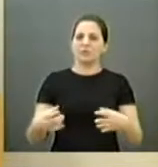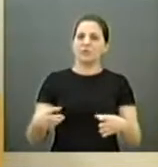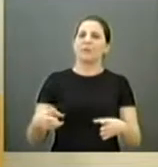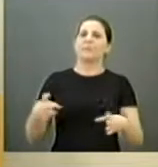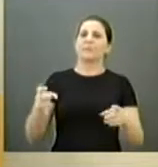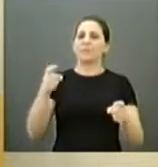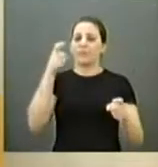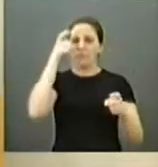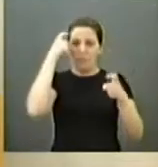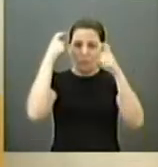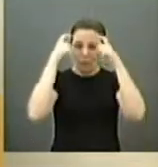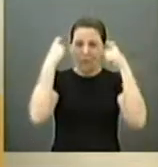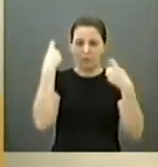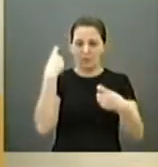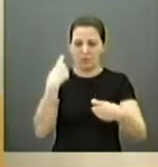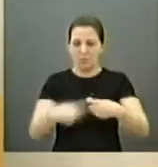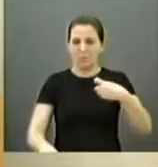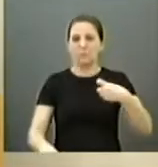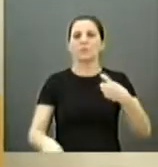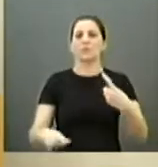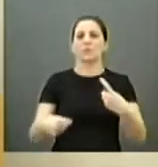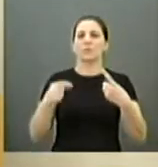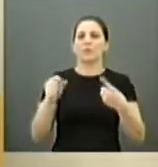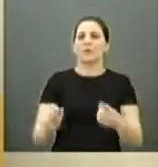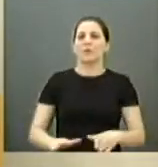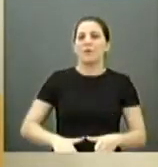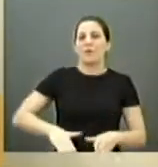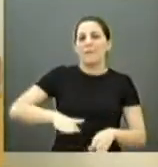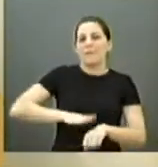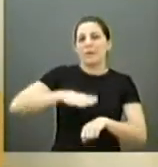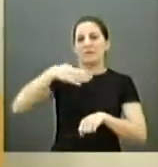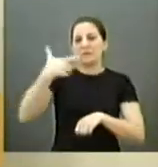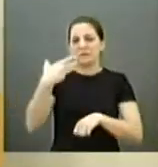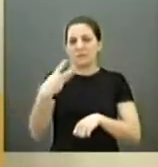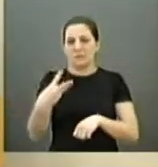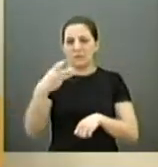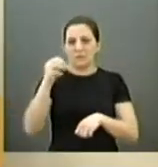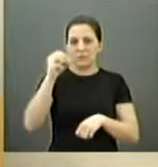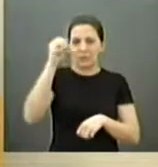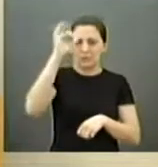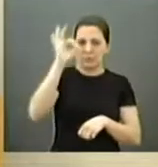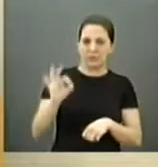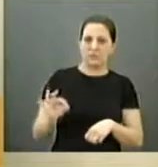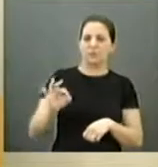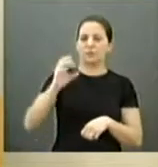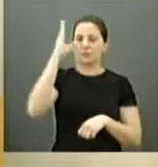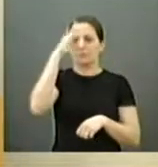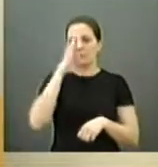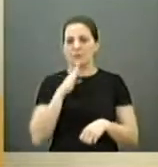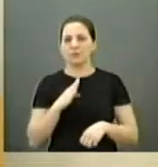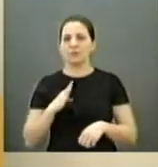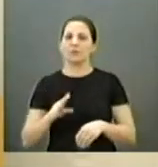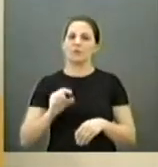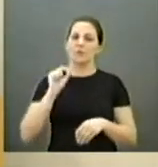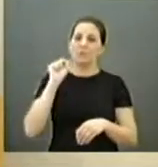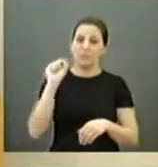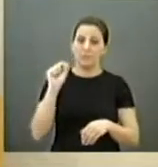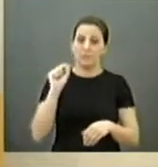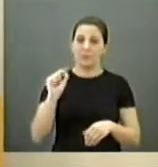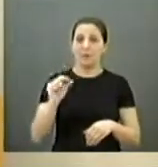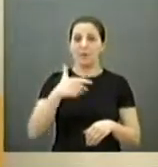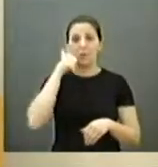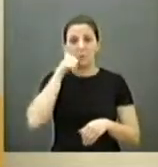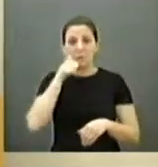de estupro, que no último ano teve um aumento de cerca de 30% no Brasil. Sobretudo quando